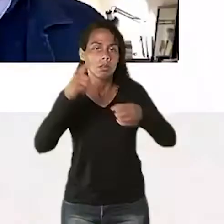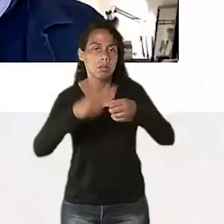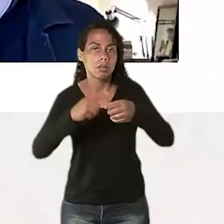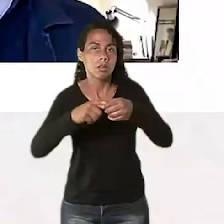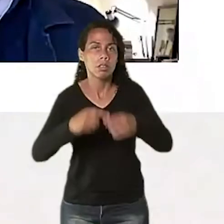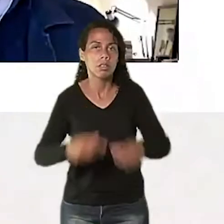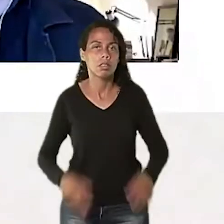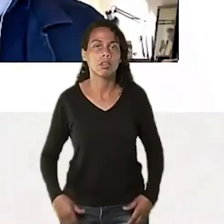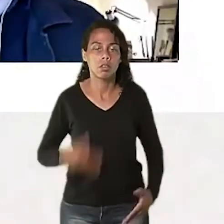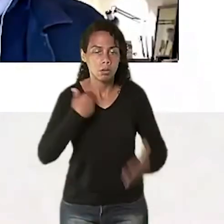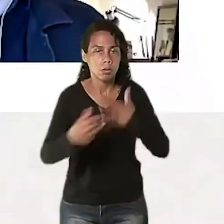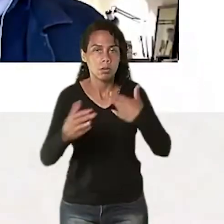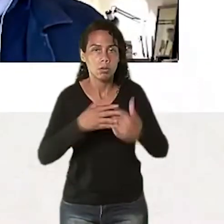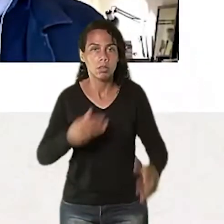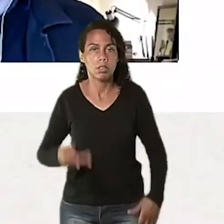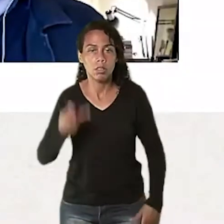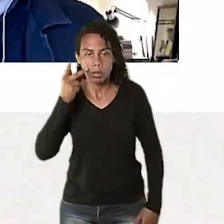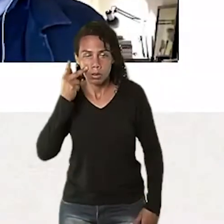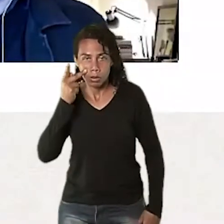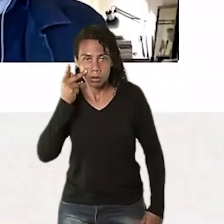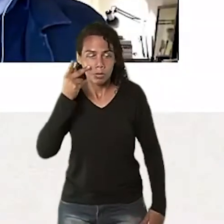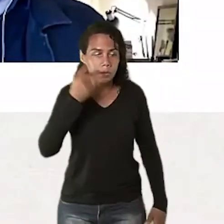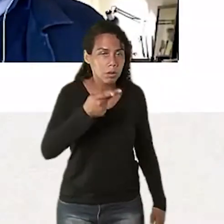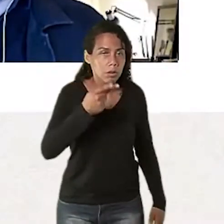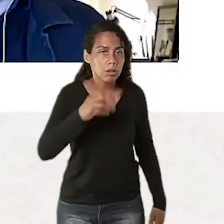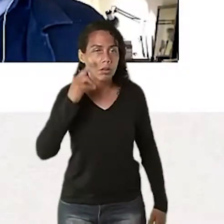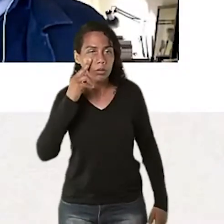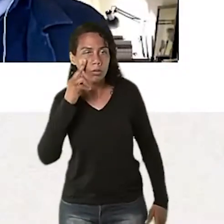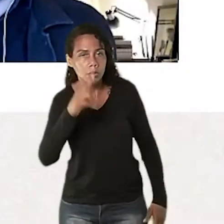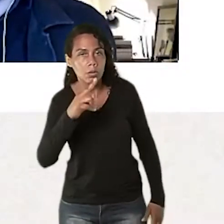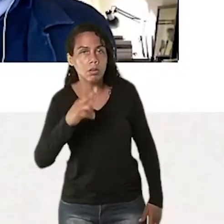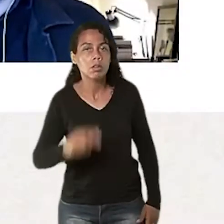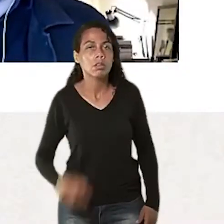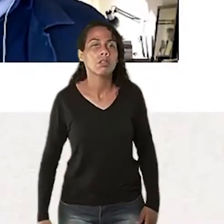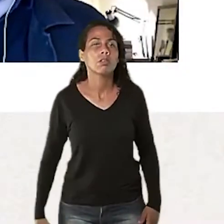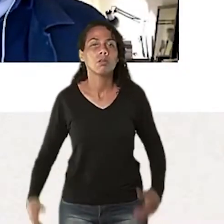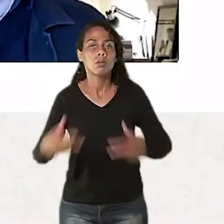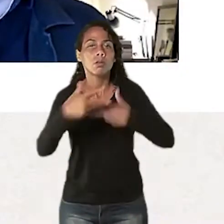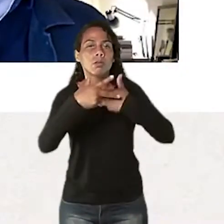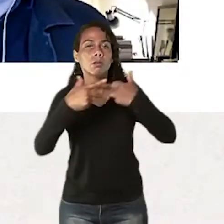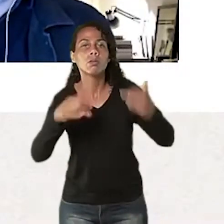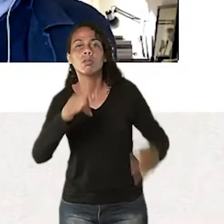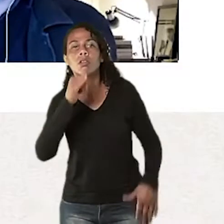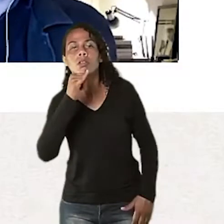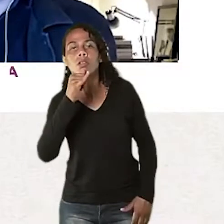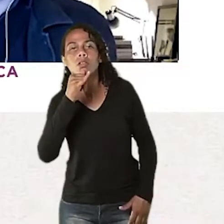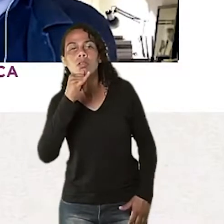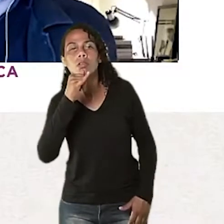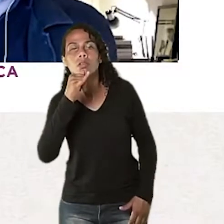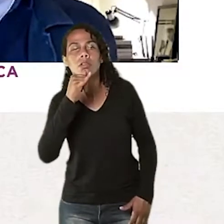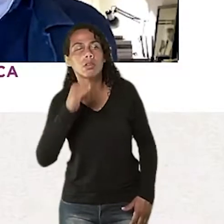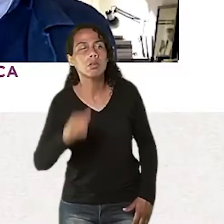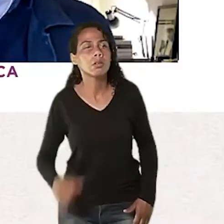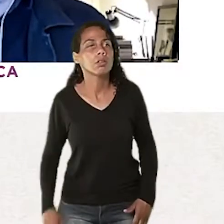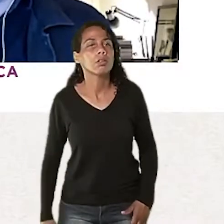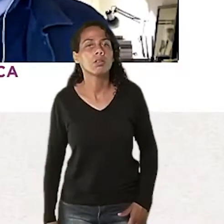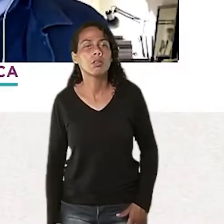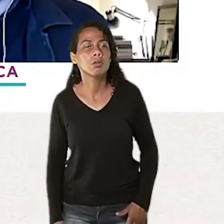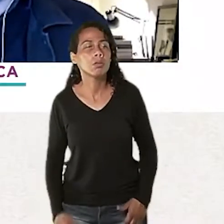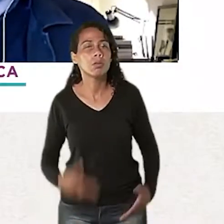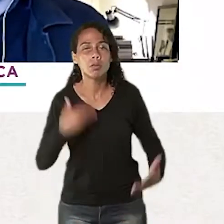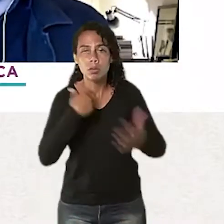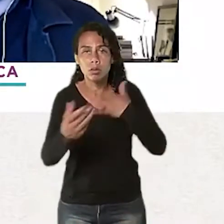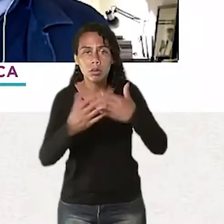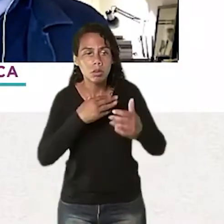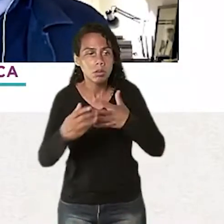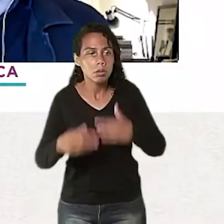objeto. A crônica, para mim, é uma espécie disso. É uma pequena bolha que em uma